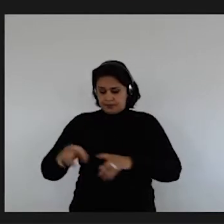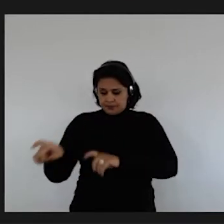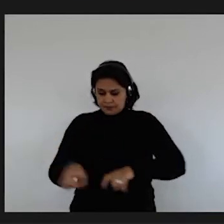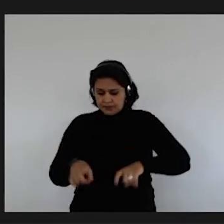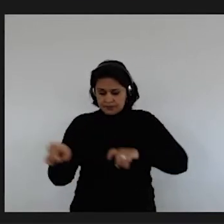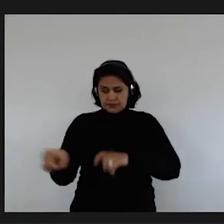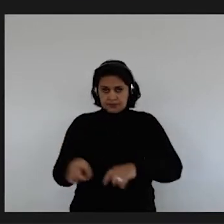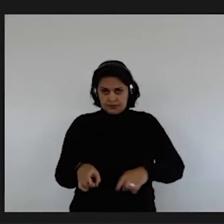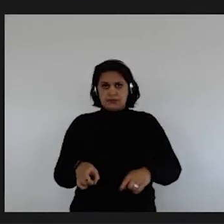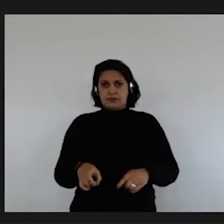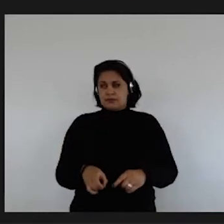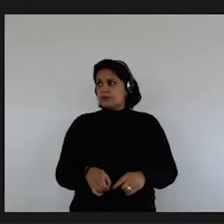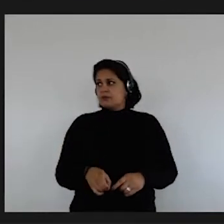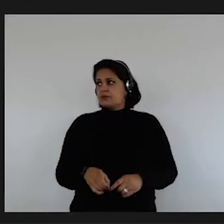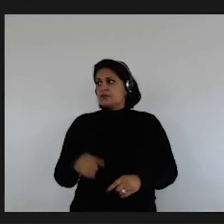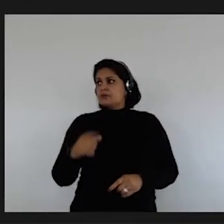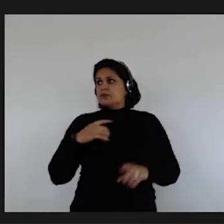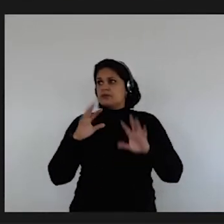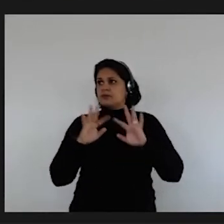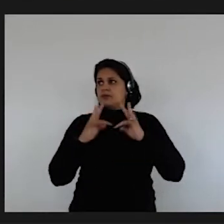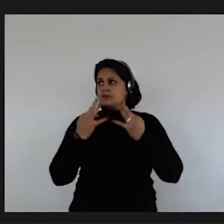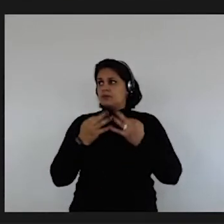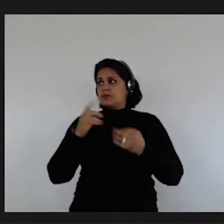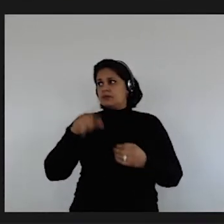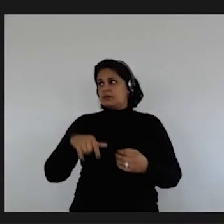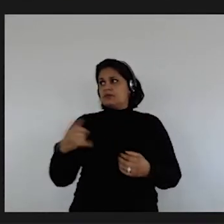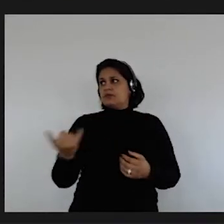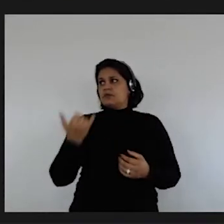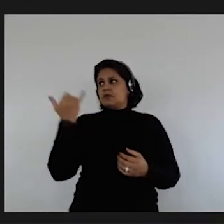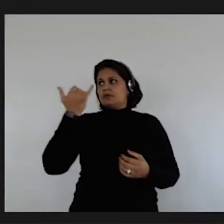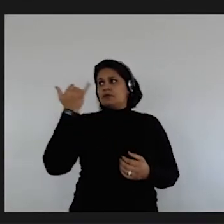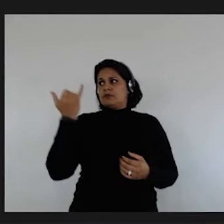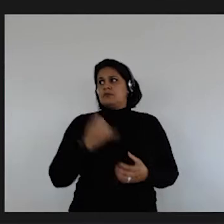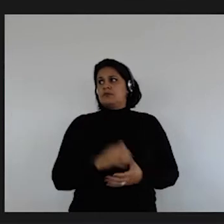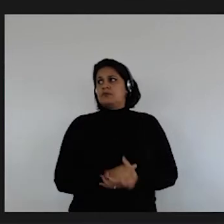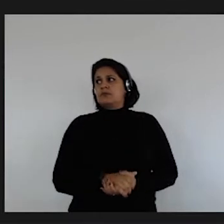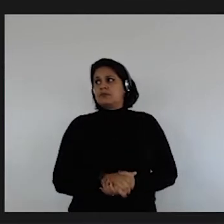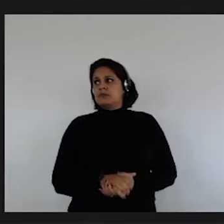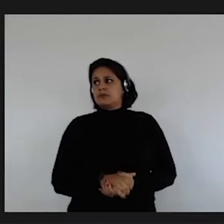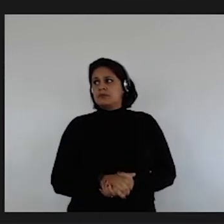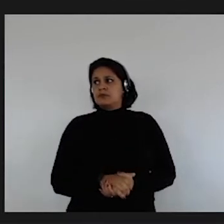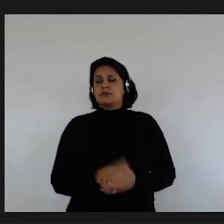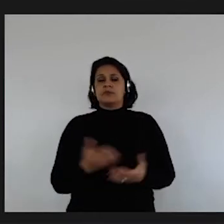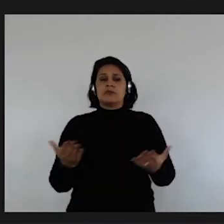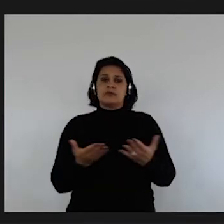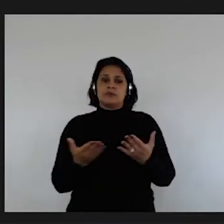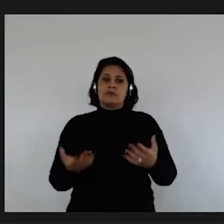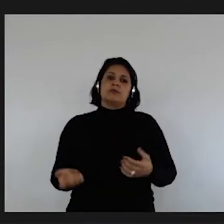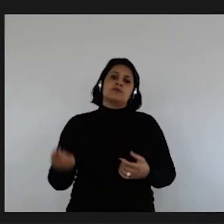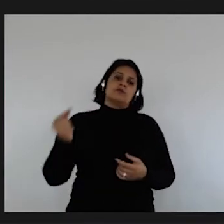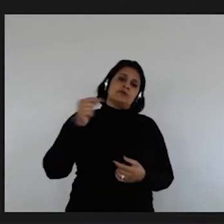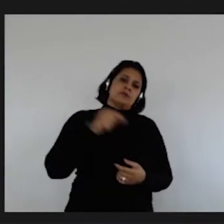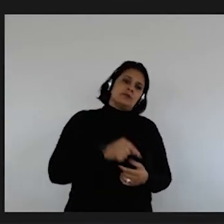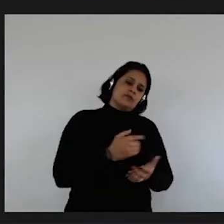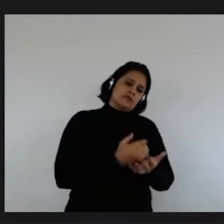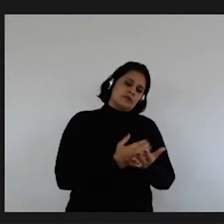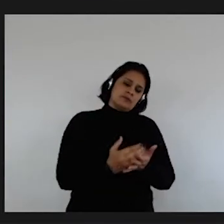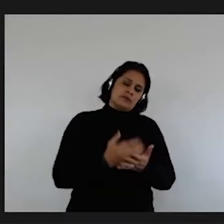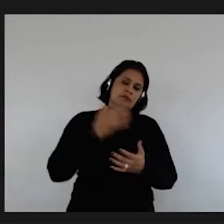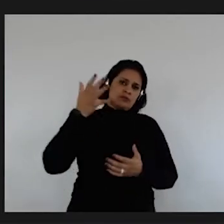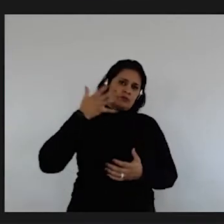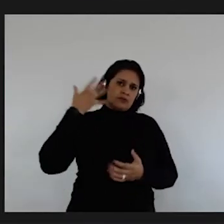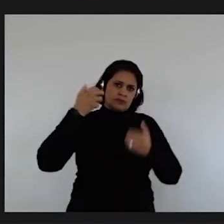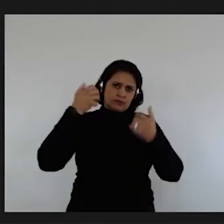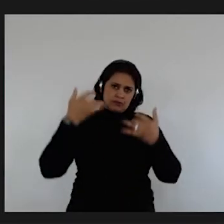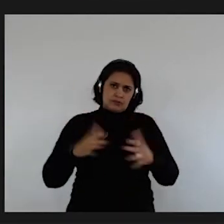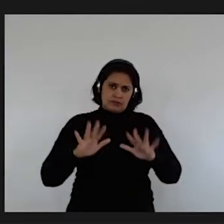produção familiar, são, portanto, fundamentais. E aí a gente volta para o início dessa manifestação minha. Em épocas